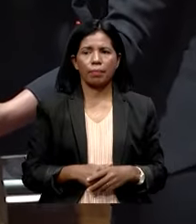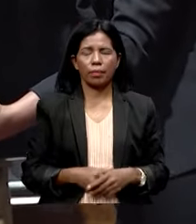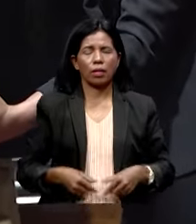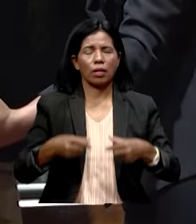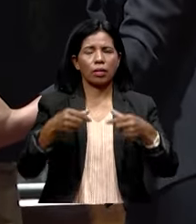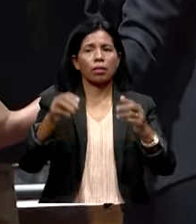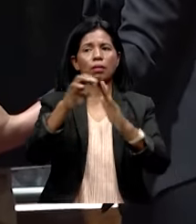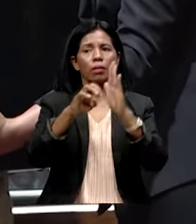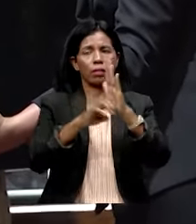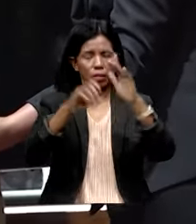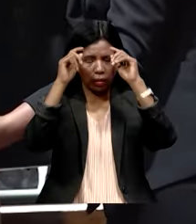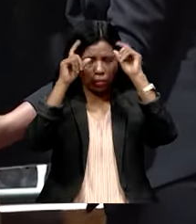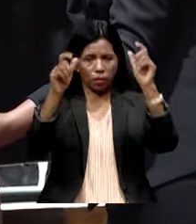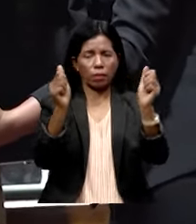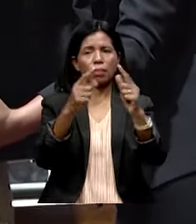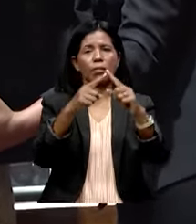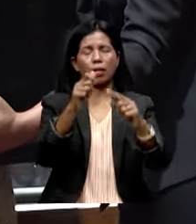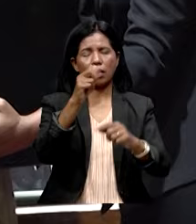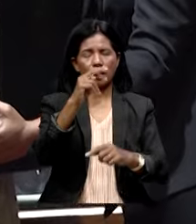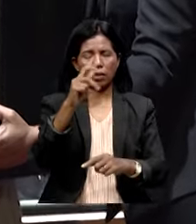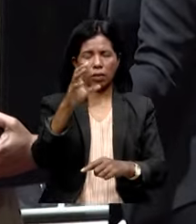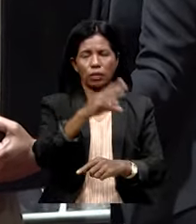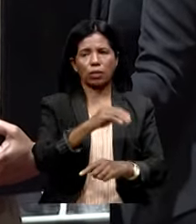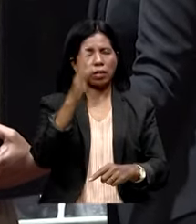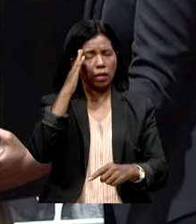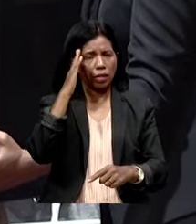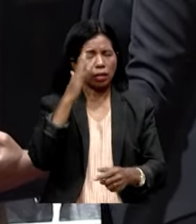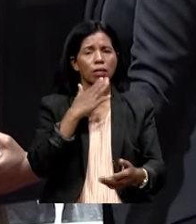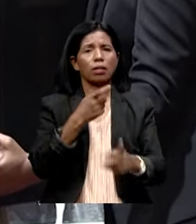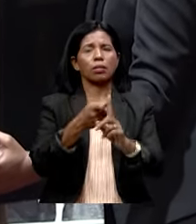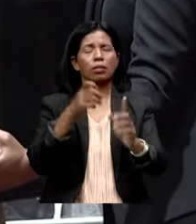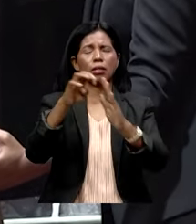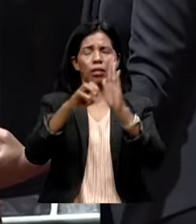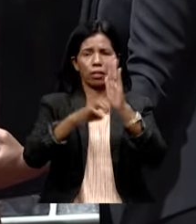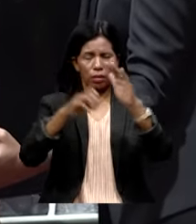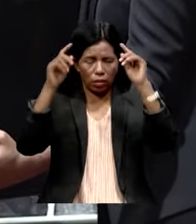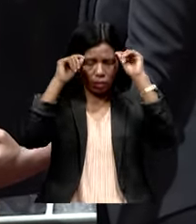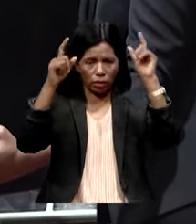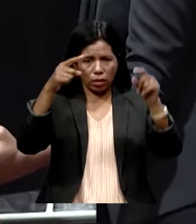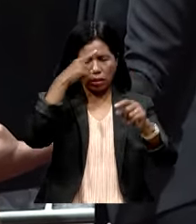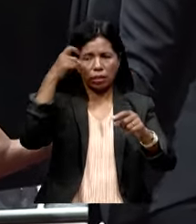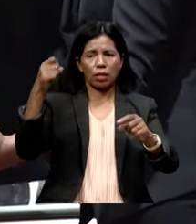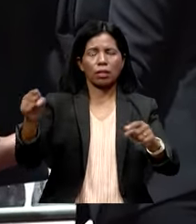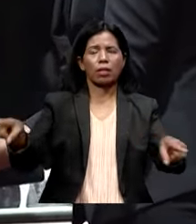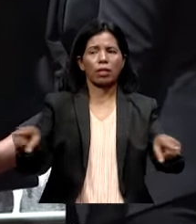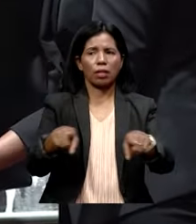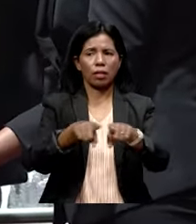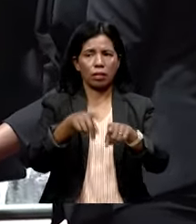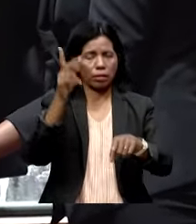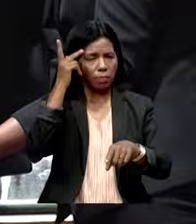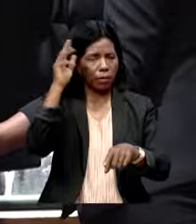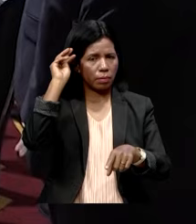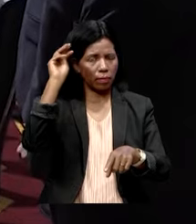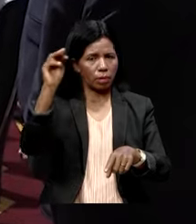Condecoração Estado Timor-Leste para António Guterres, no dar reconhecimento ida ao Estado Timor-Leste, também durante assume cargo a nesse